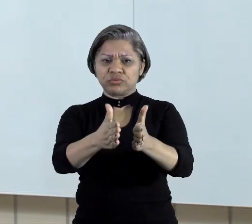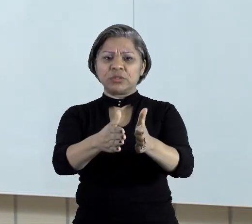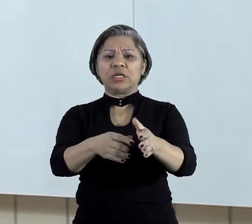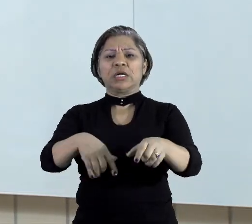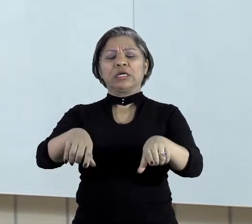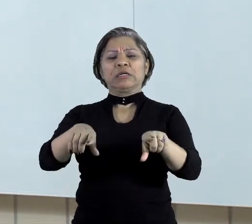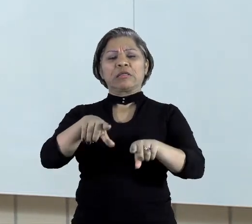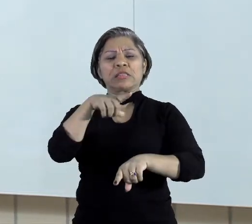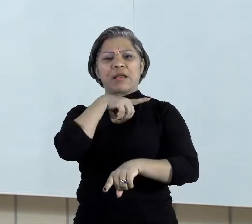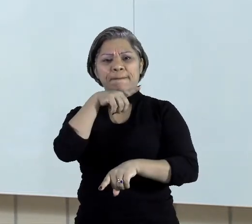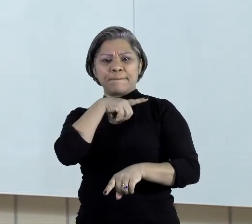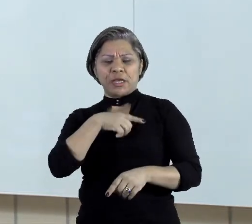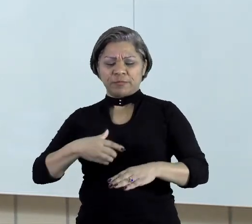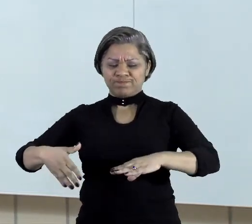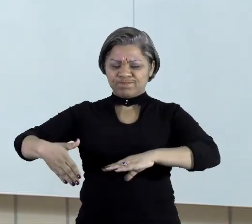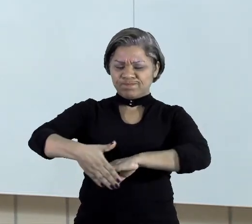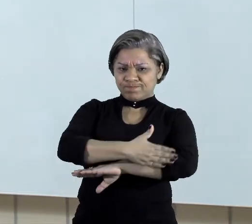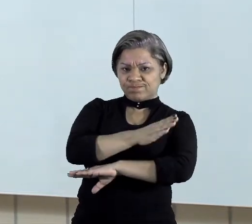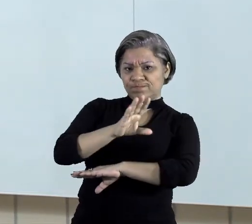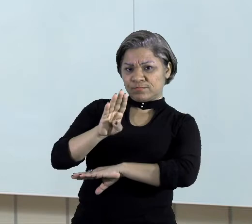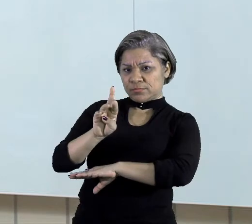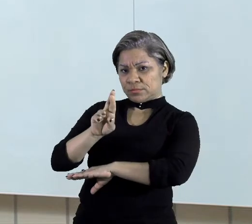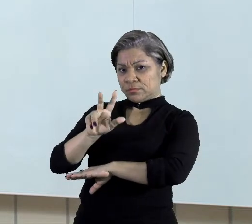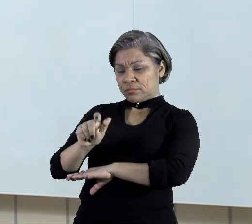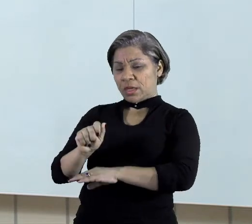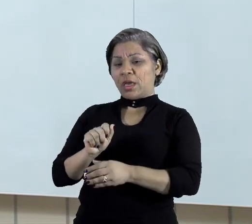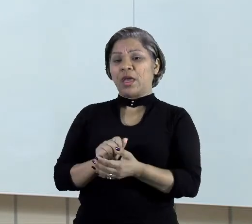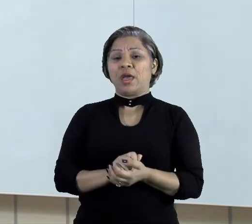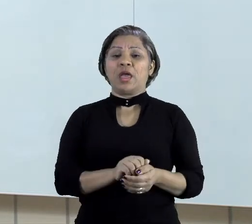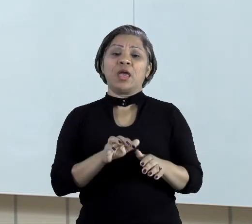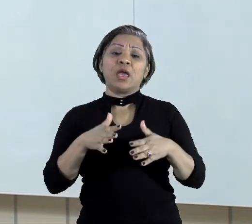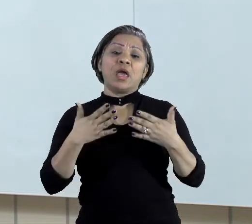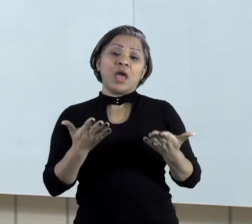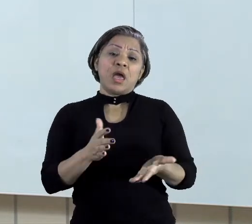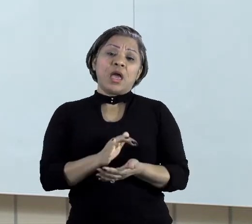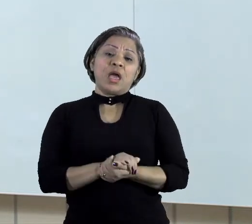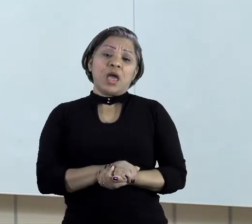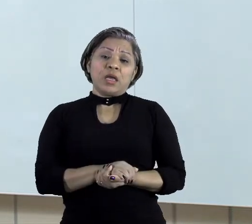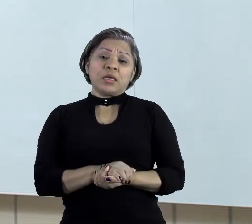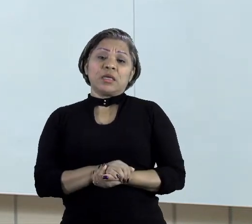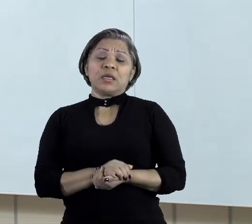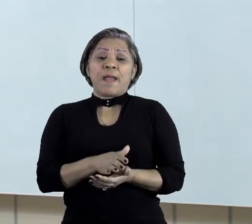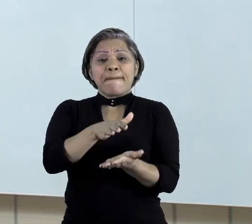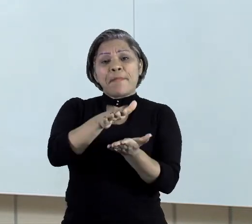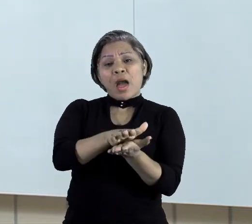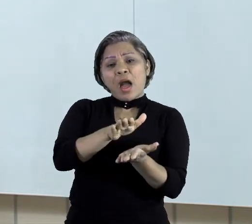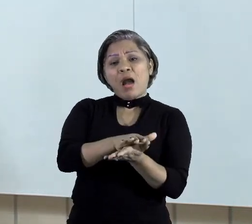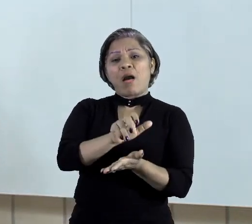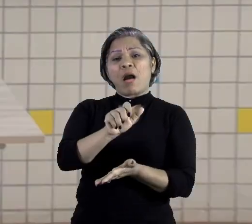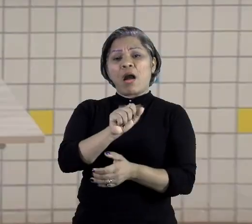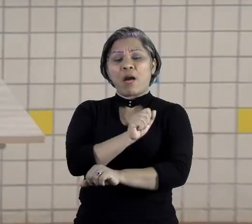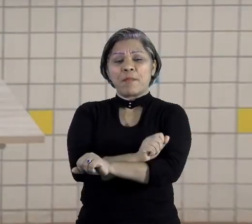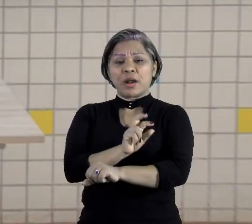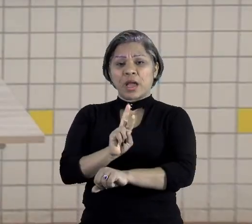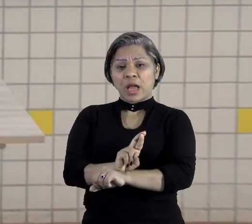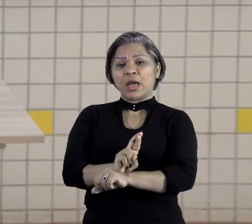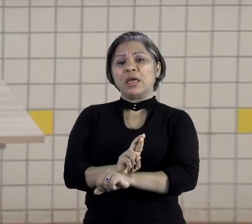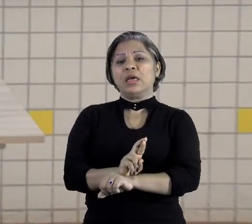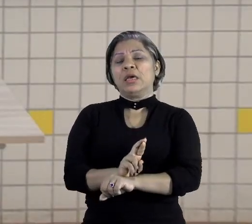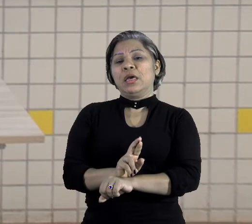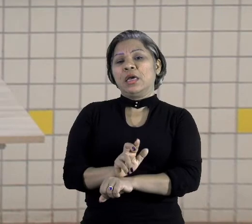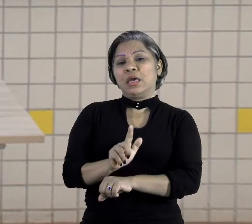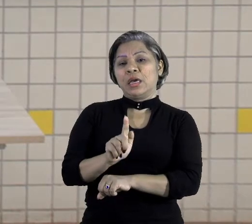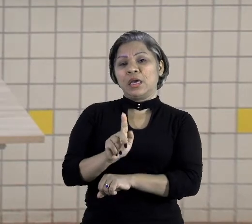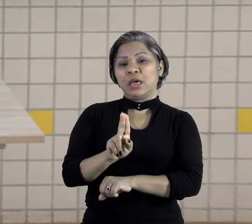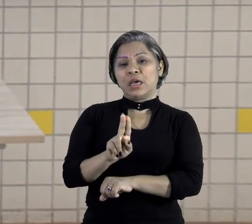os distritos industriais, que é o caso de Araguaína, Gurupi, Porto, Paraíso e Palmas. Veja, Palmas, a nossa